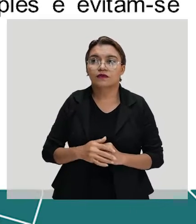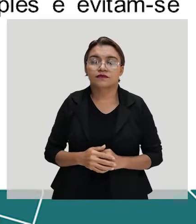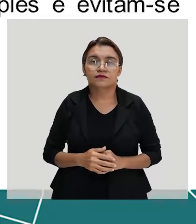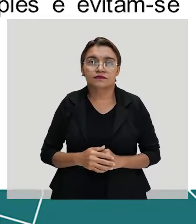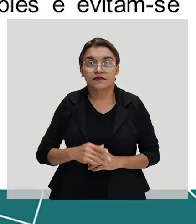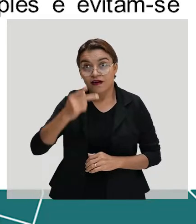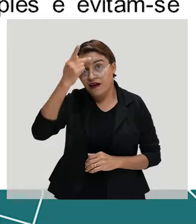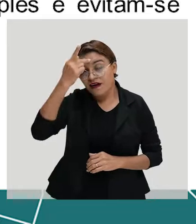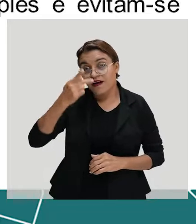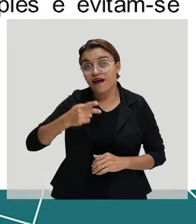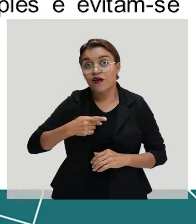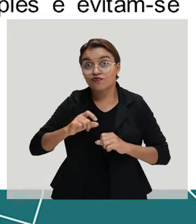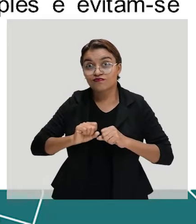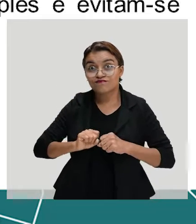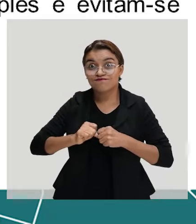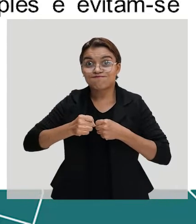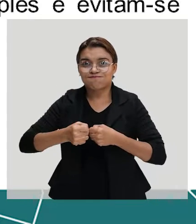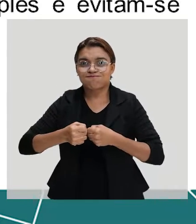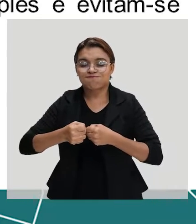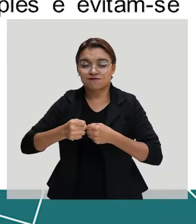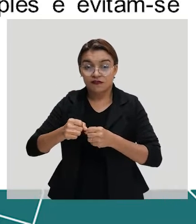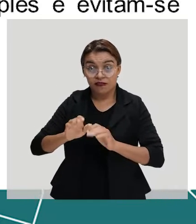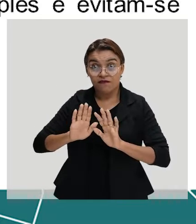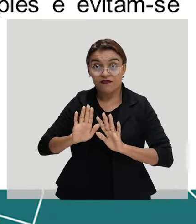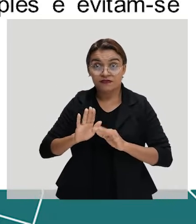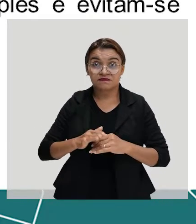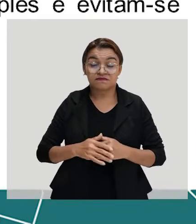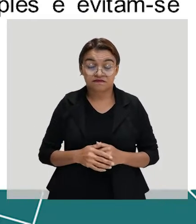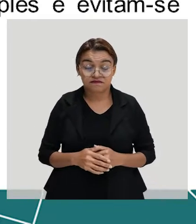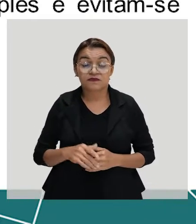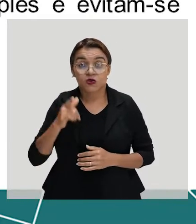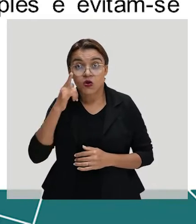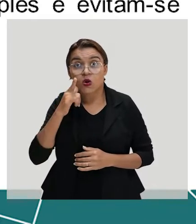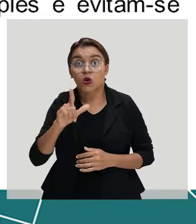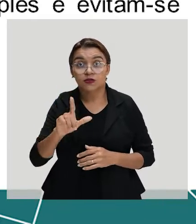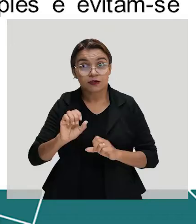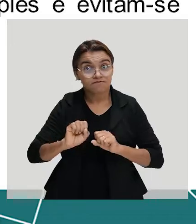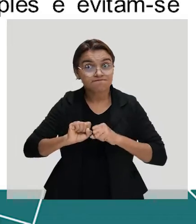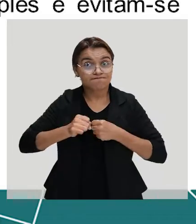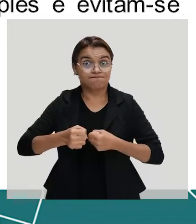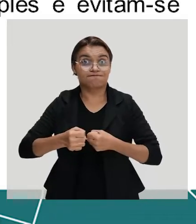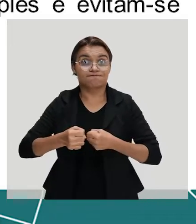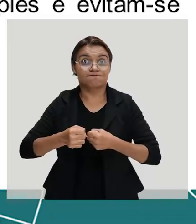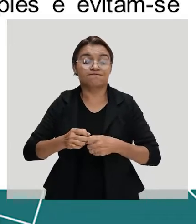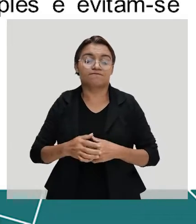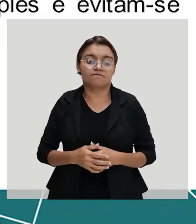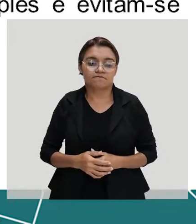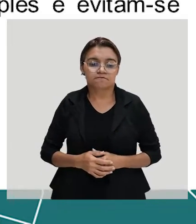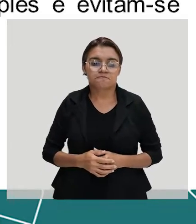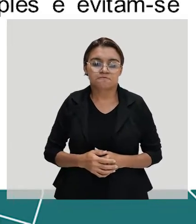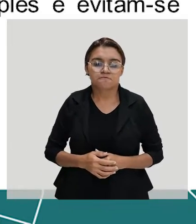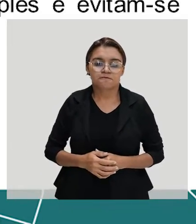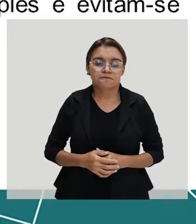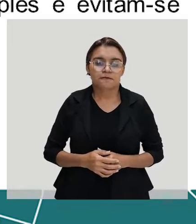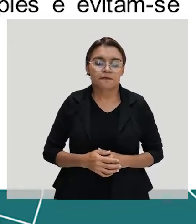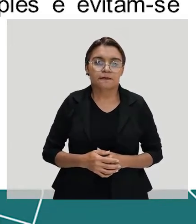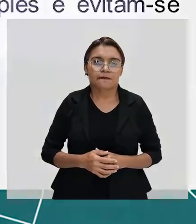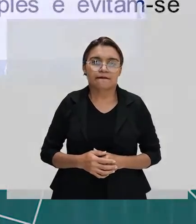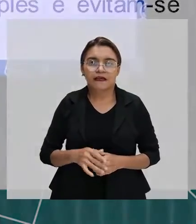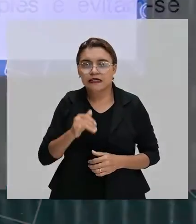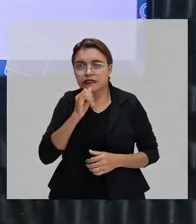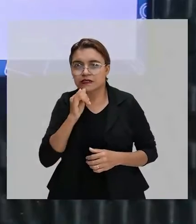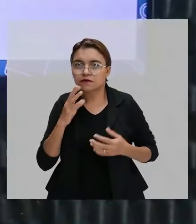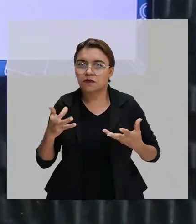a sua alta defesa ele faz a sua autodefesa ele consegue se defender a través de técnicas